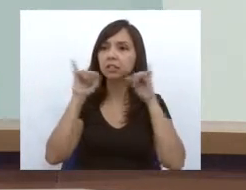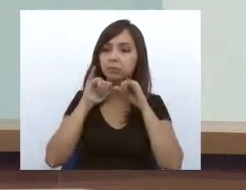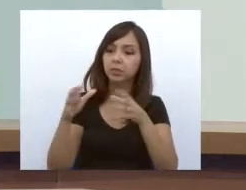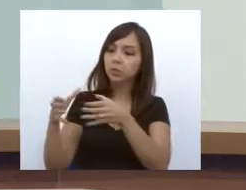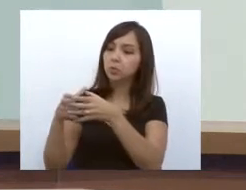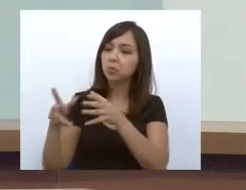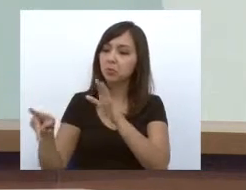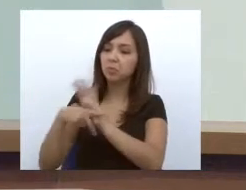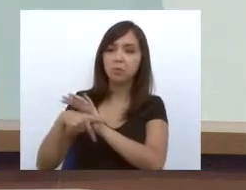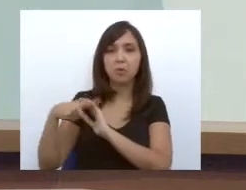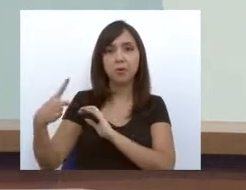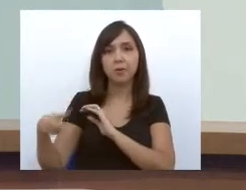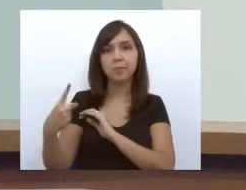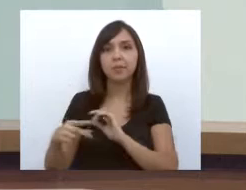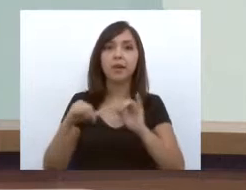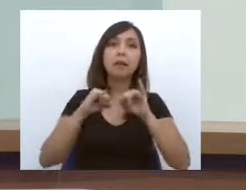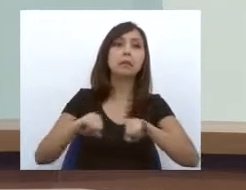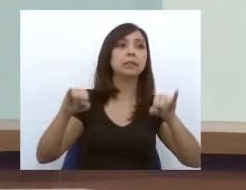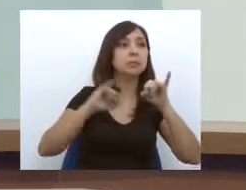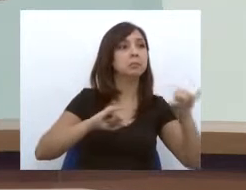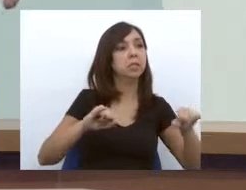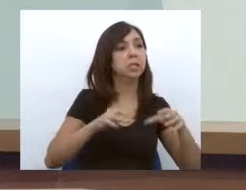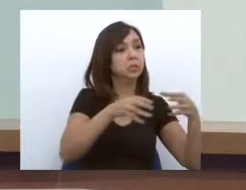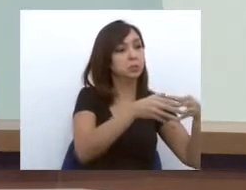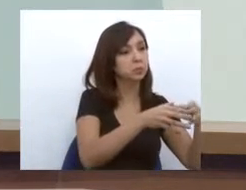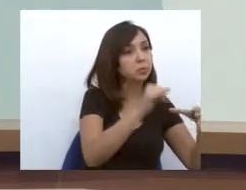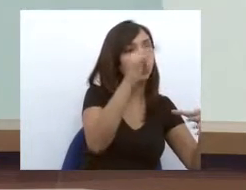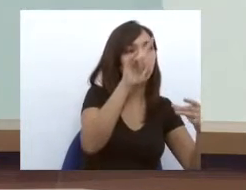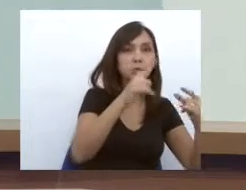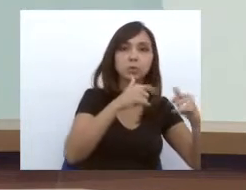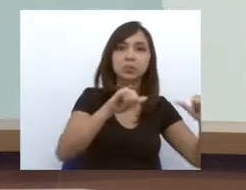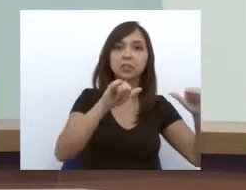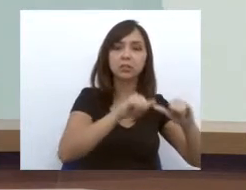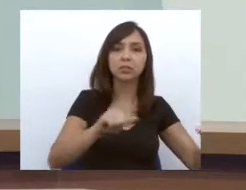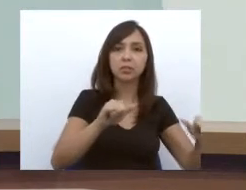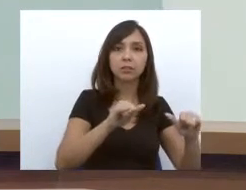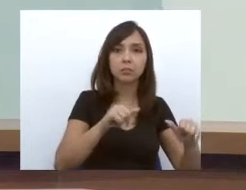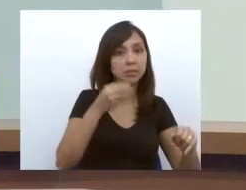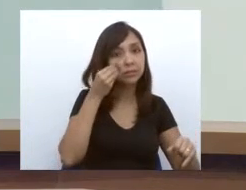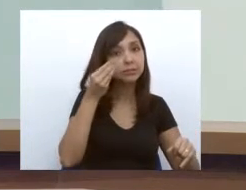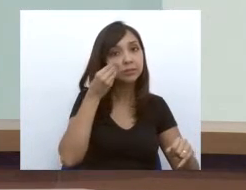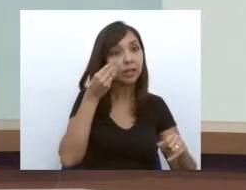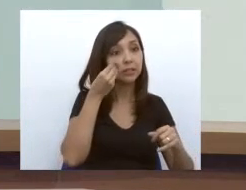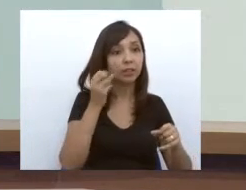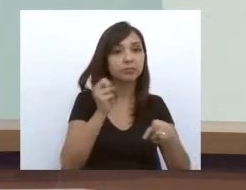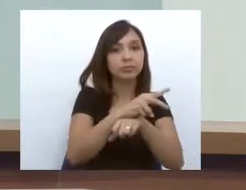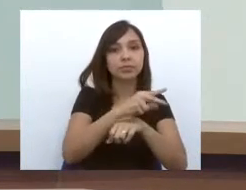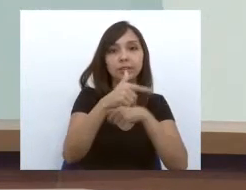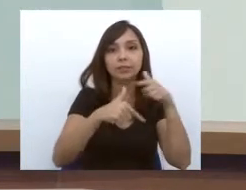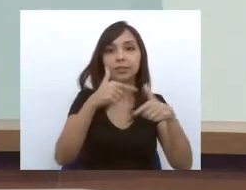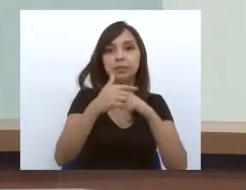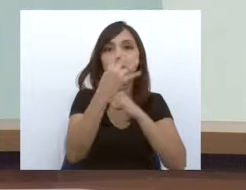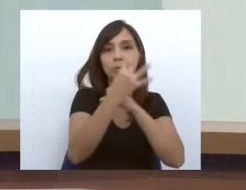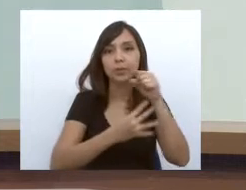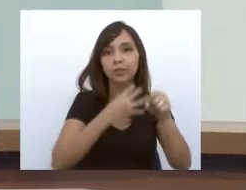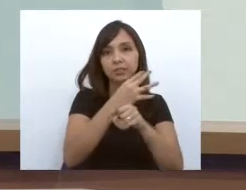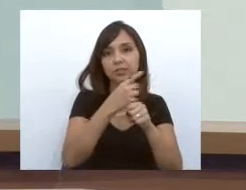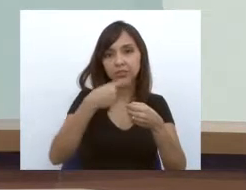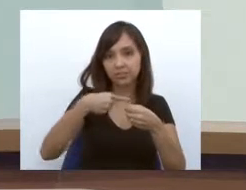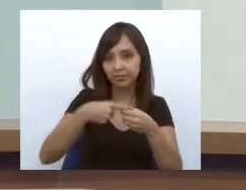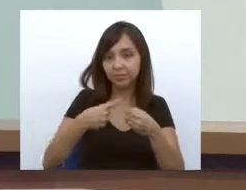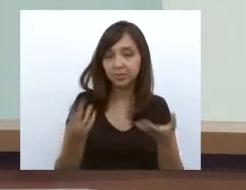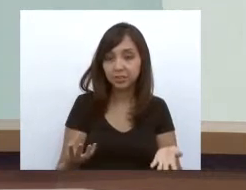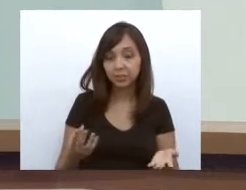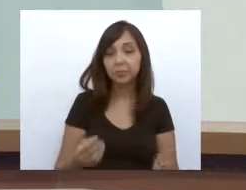grupo, o grupo esse, o grupo aquele, tentando garantir aí um emprego por mais aí 4 anos dentro do município. E